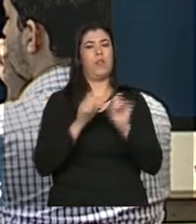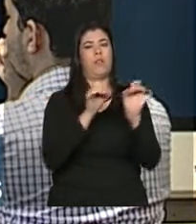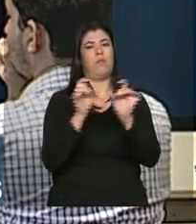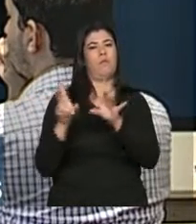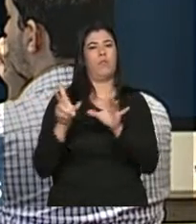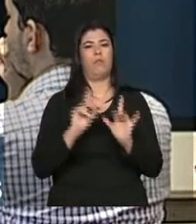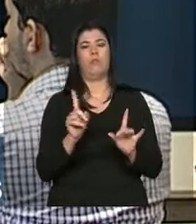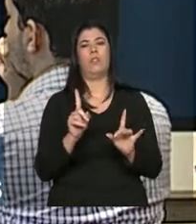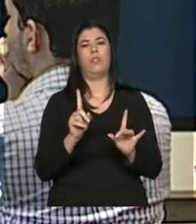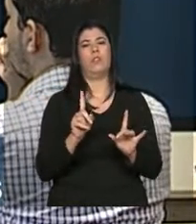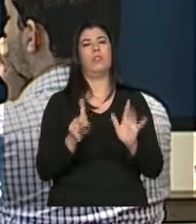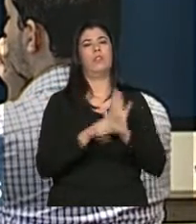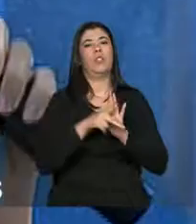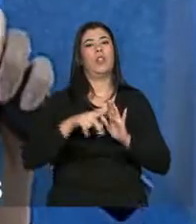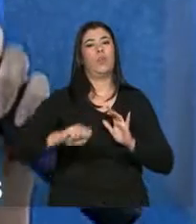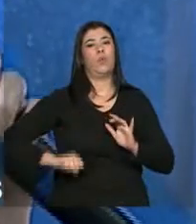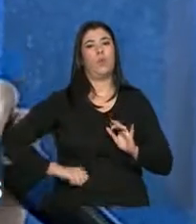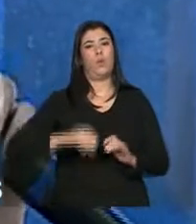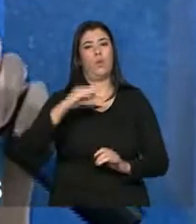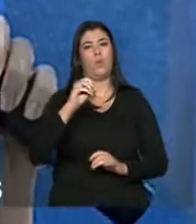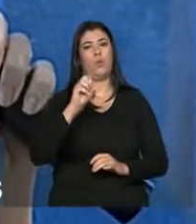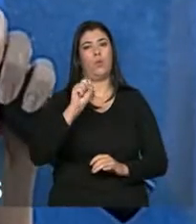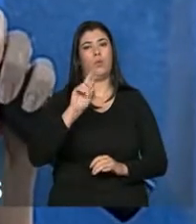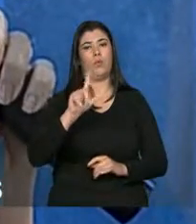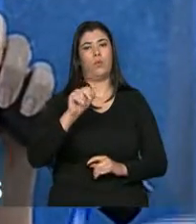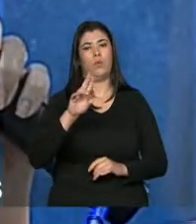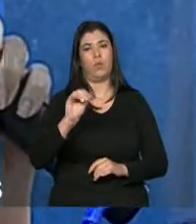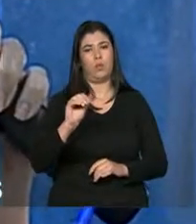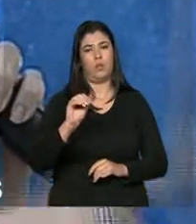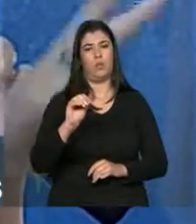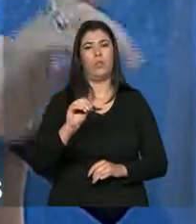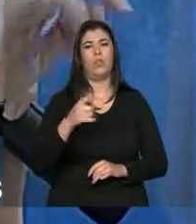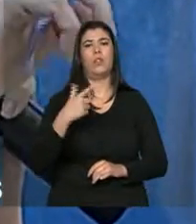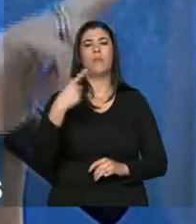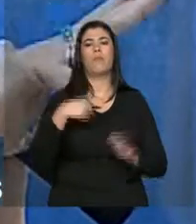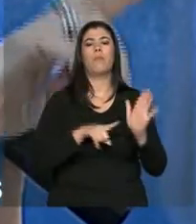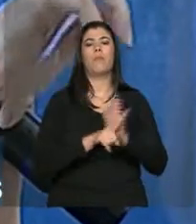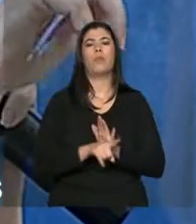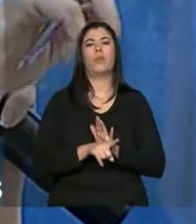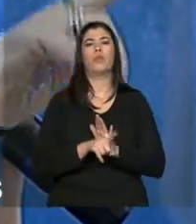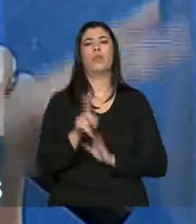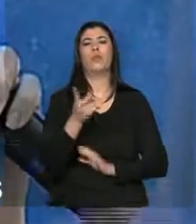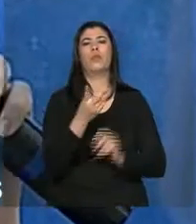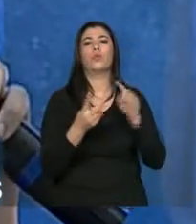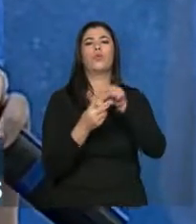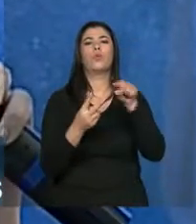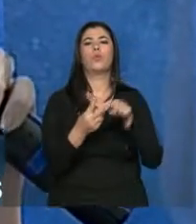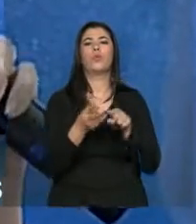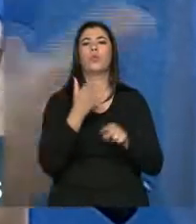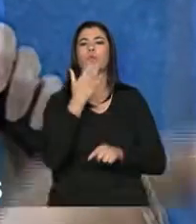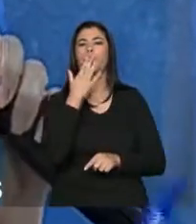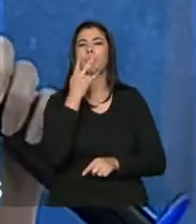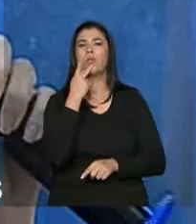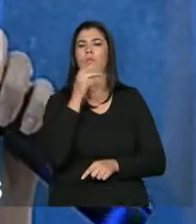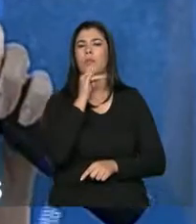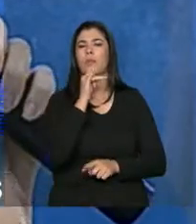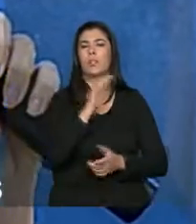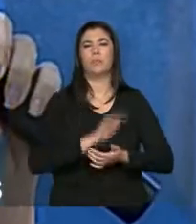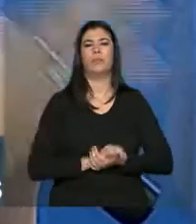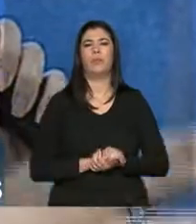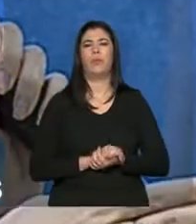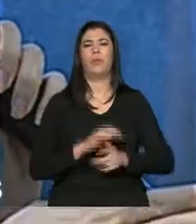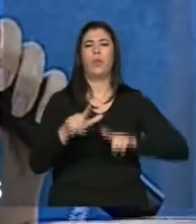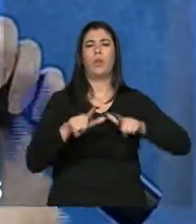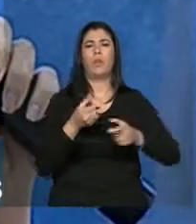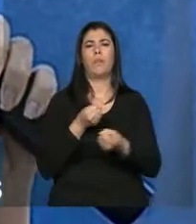nosso sistema consular. Certo. E só uma outra dúvida. Aqui, os outros crimes que não se enquadram nessas duas tipificações que vocês falaram, por exemplo,